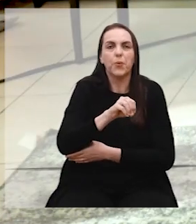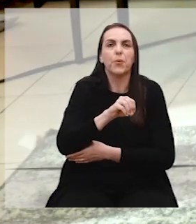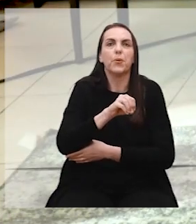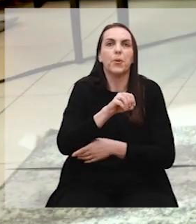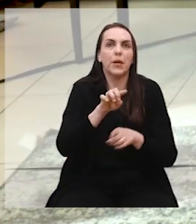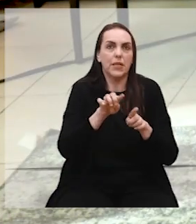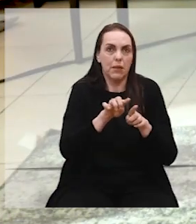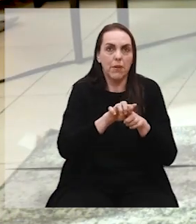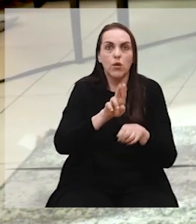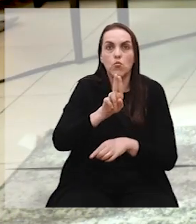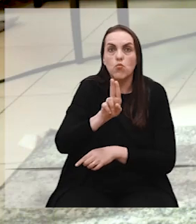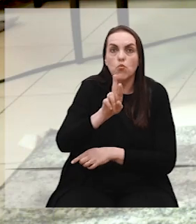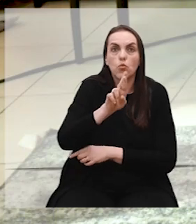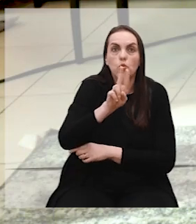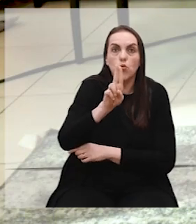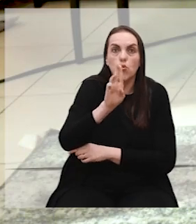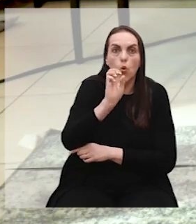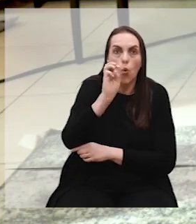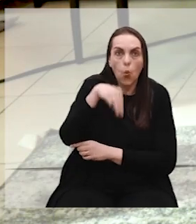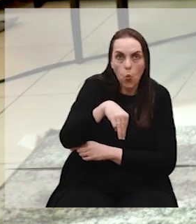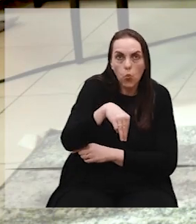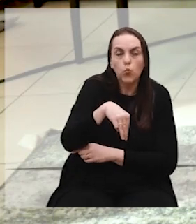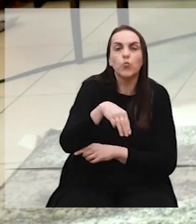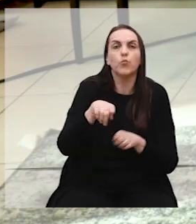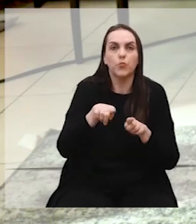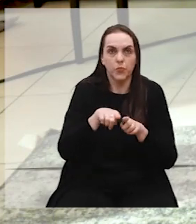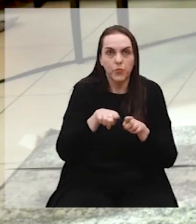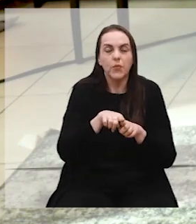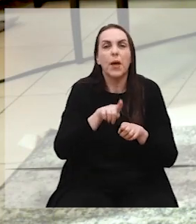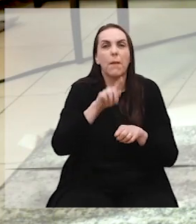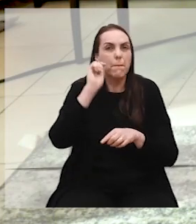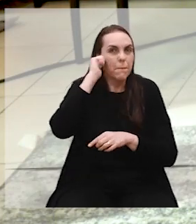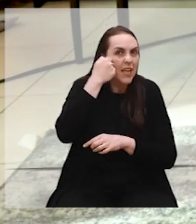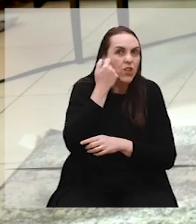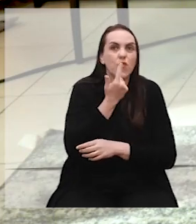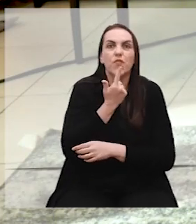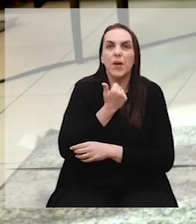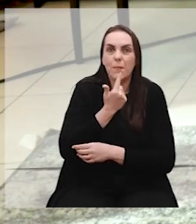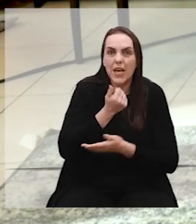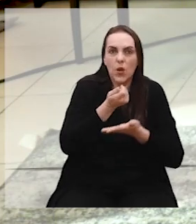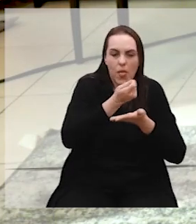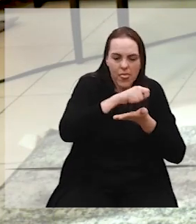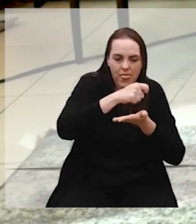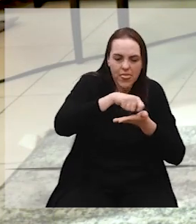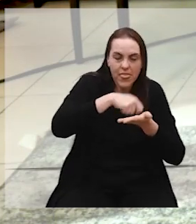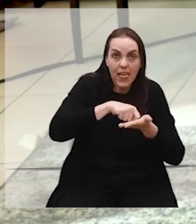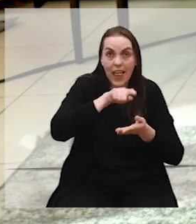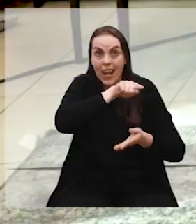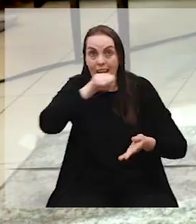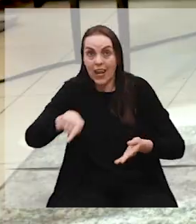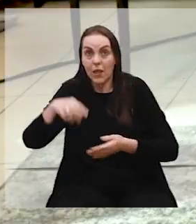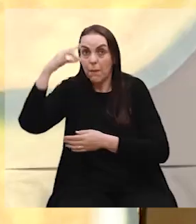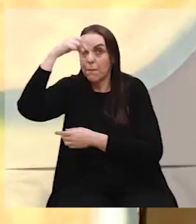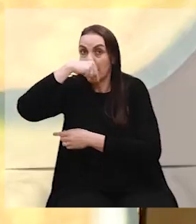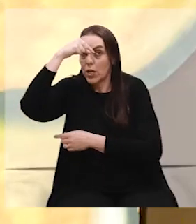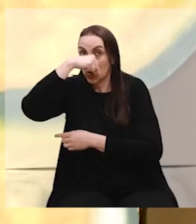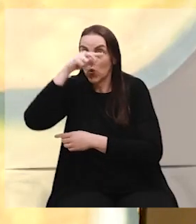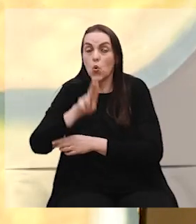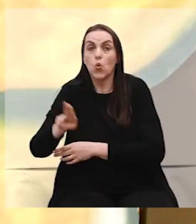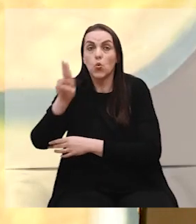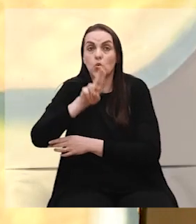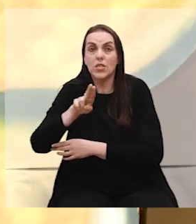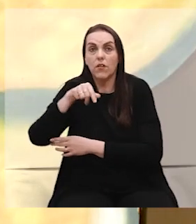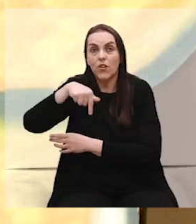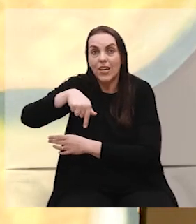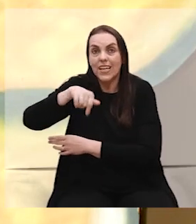e o urucum, como diz o Ziraldo, né? O preto e o vermelho, mas ali onde agora é o Peru, as pessoas